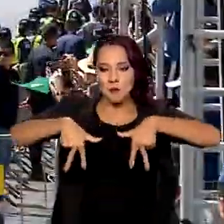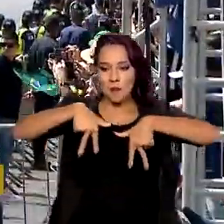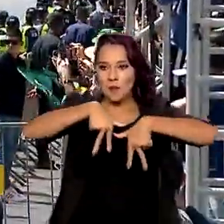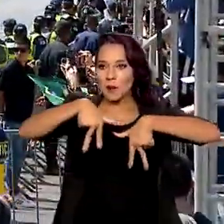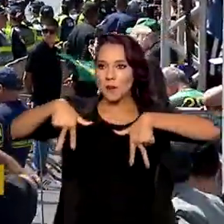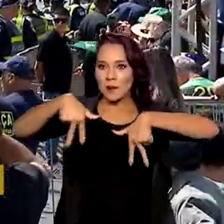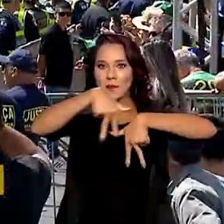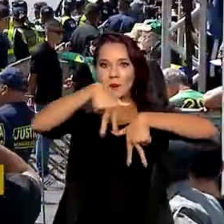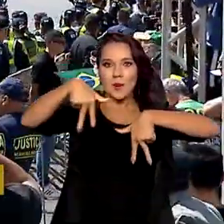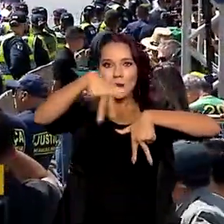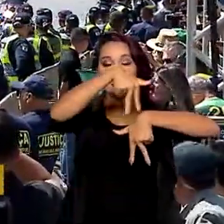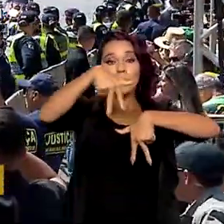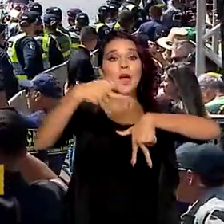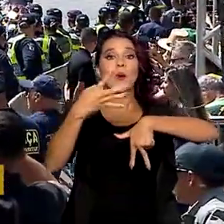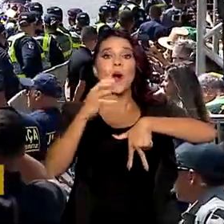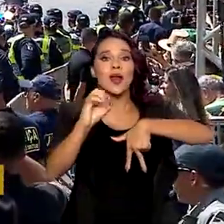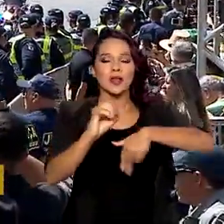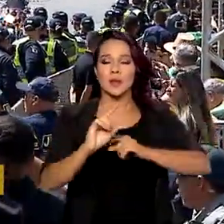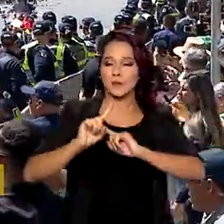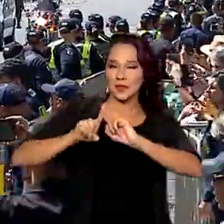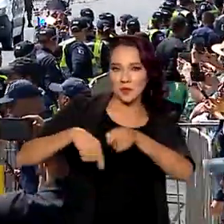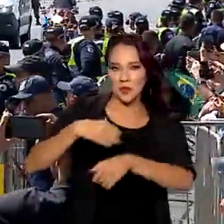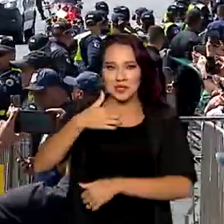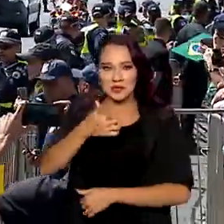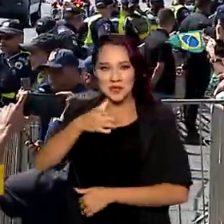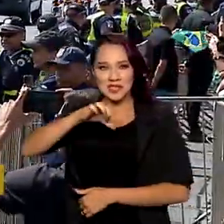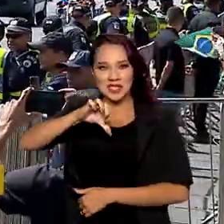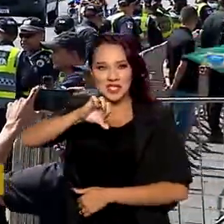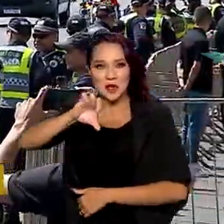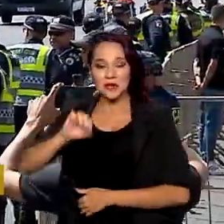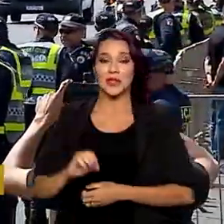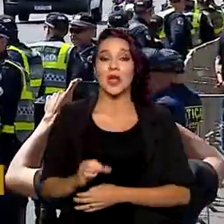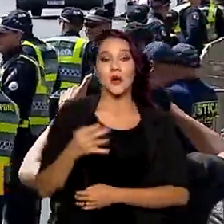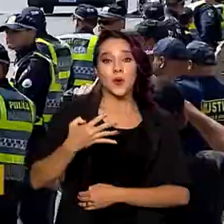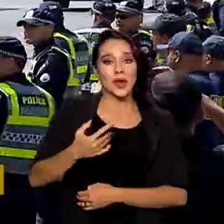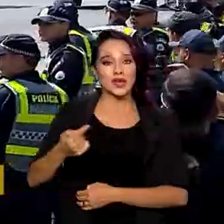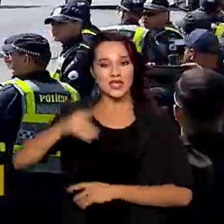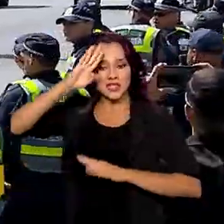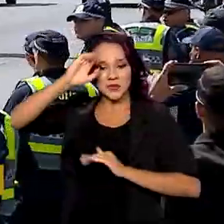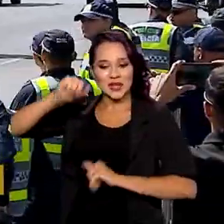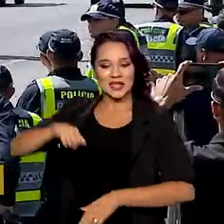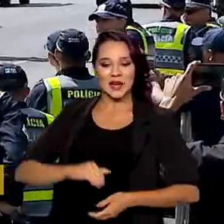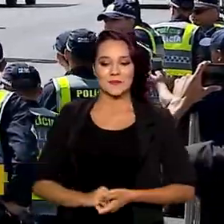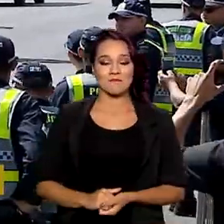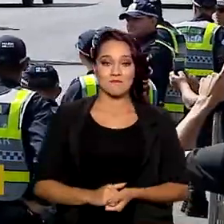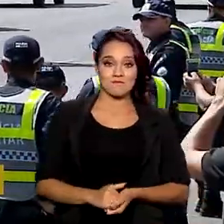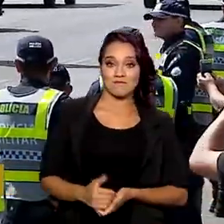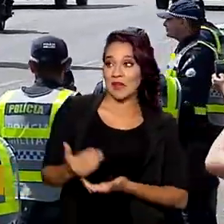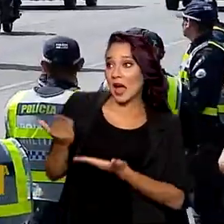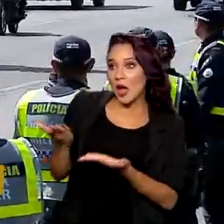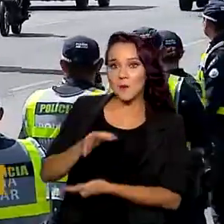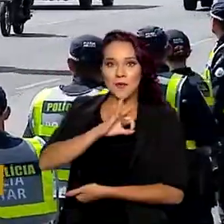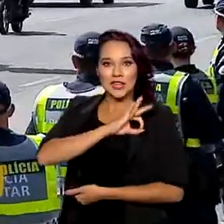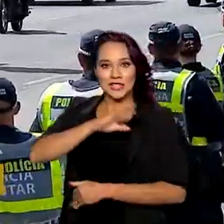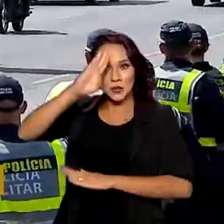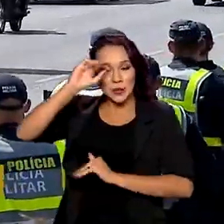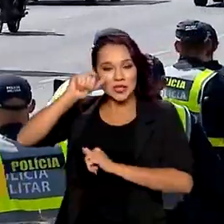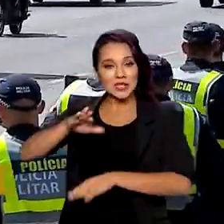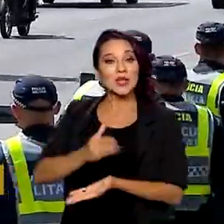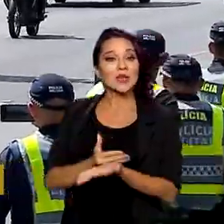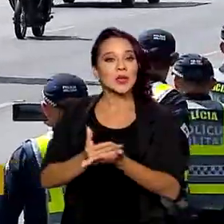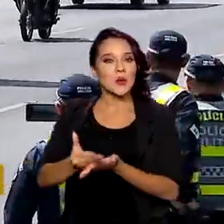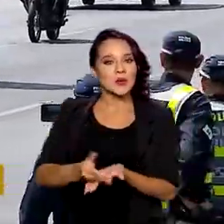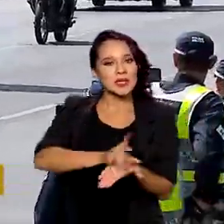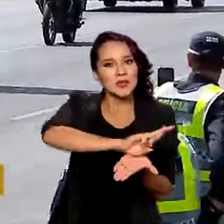Na sequência, depois, na década de 90, com 47 militares. E hoje o Batalhão de Polícia do Exército ele está iniciando